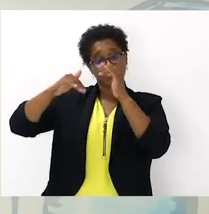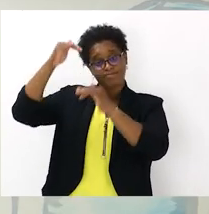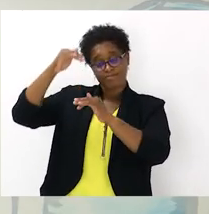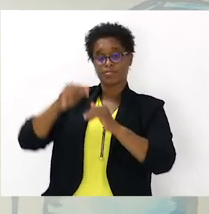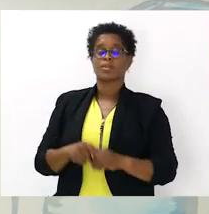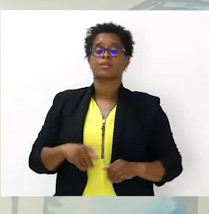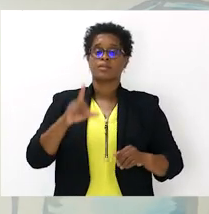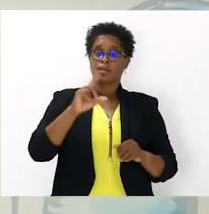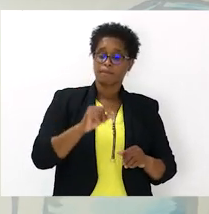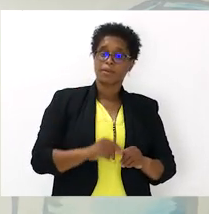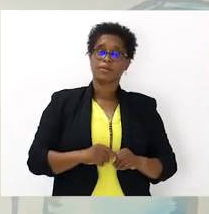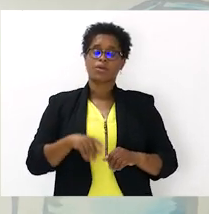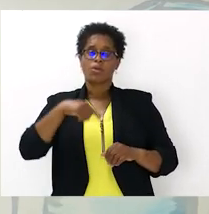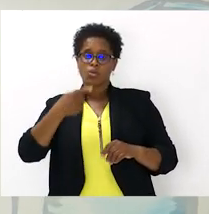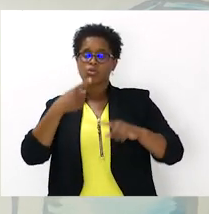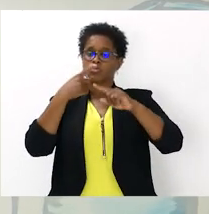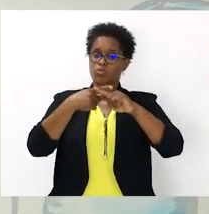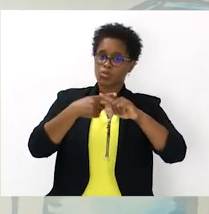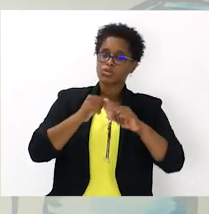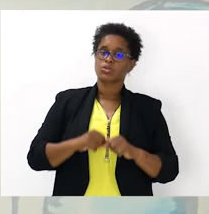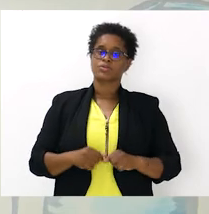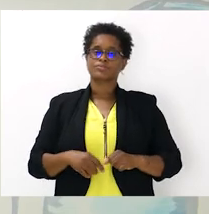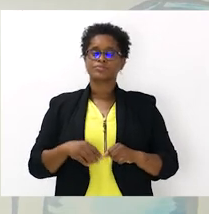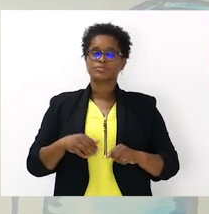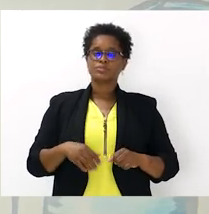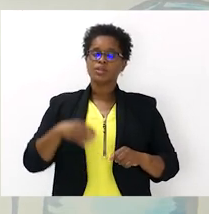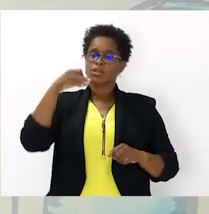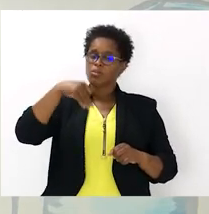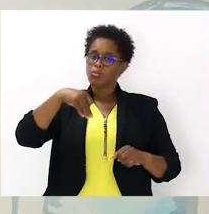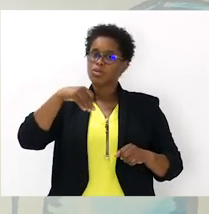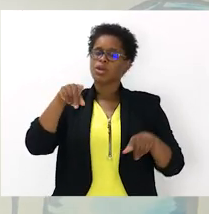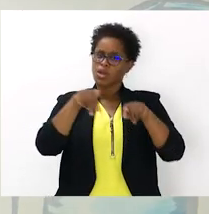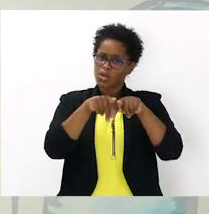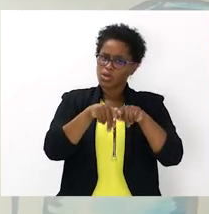Vimos outra propriedade, multiplicação de potência